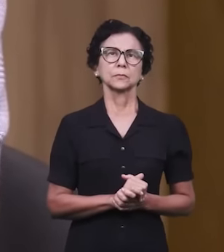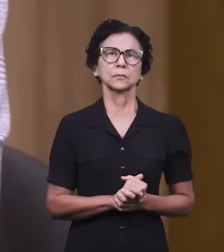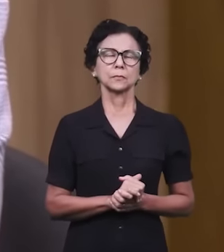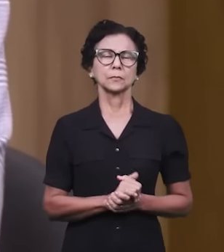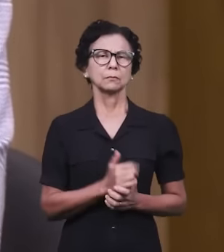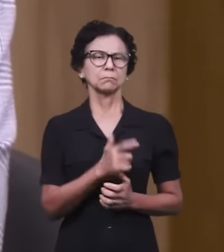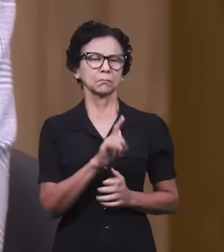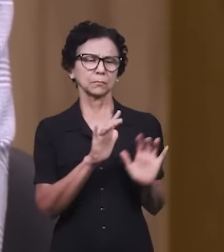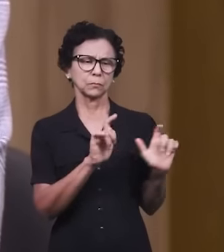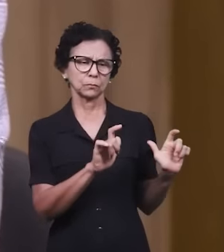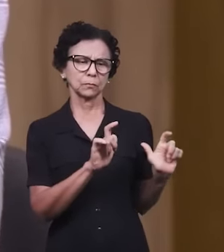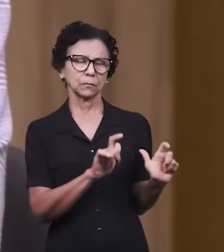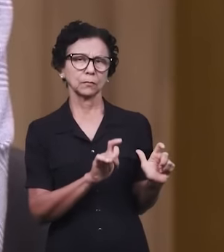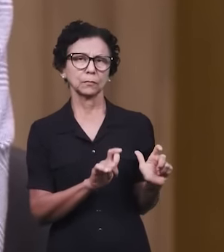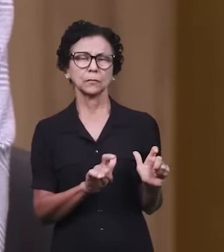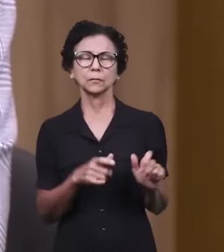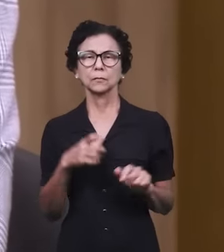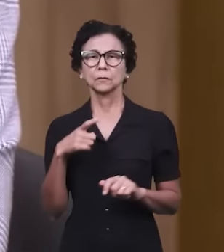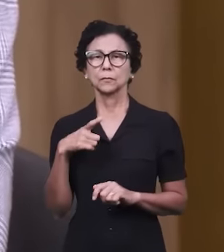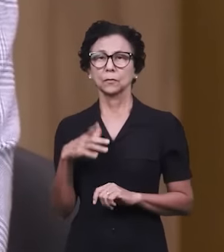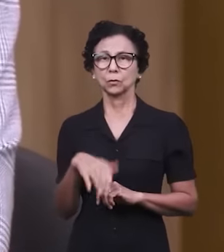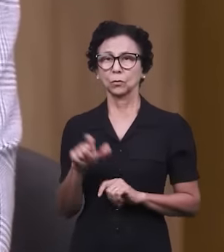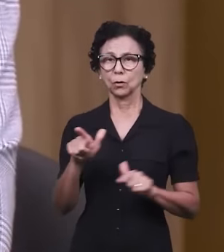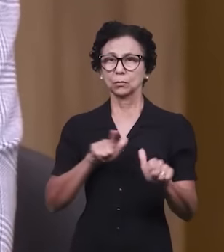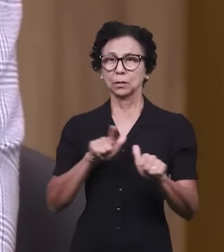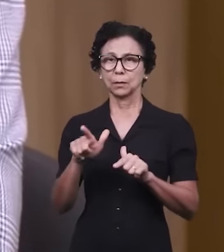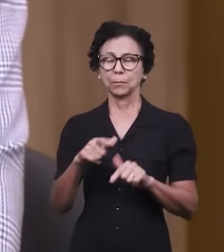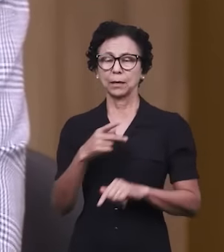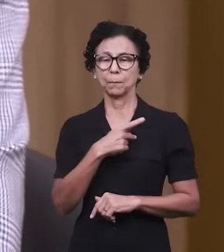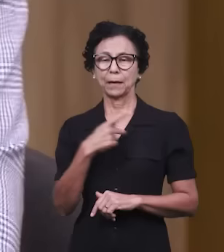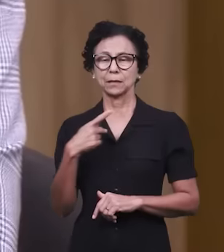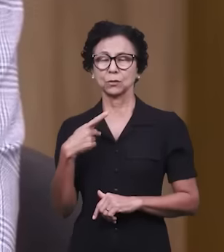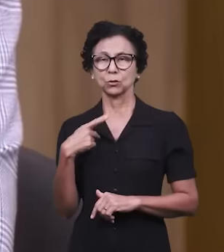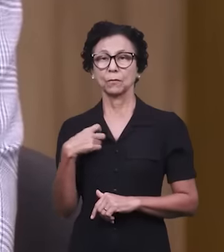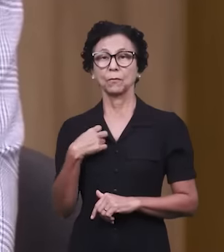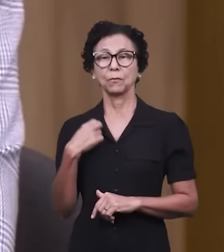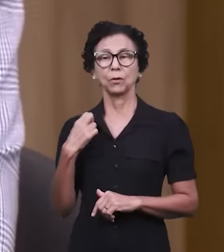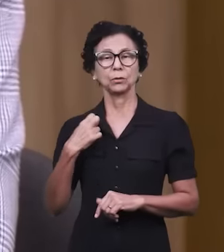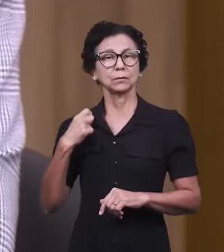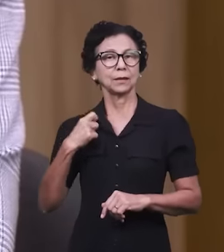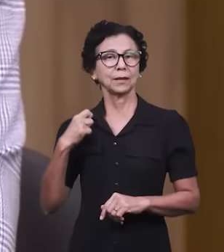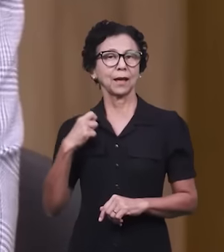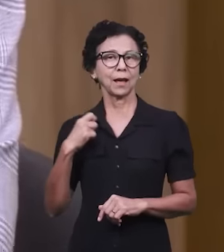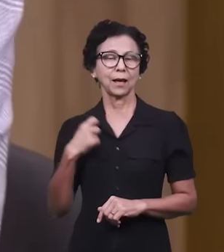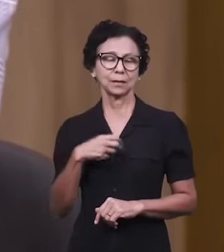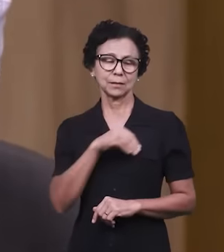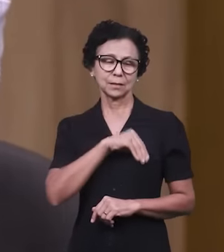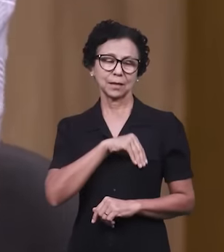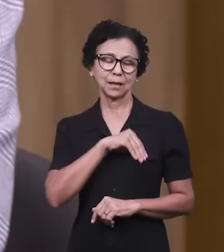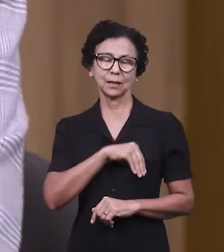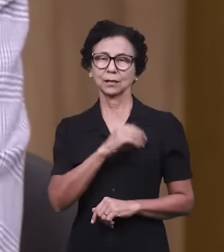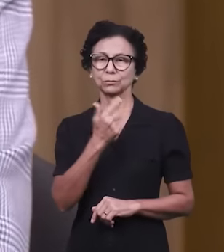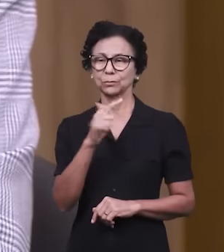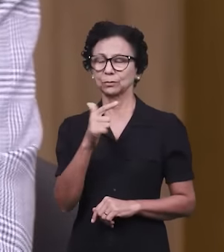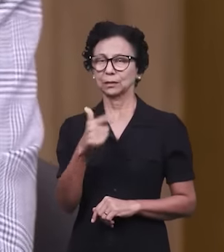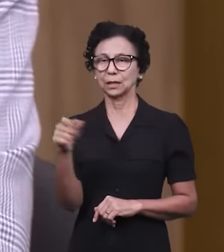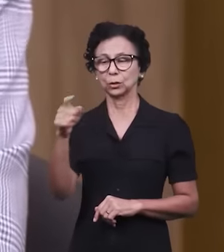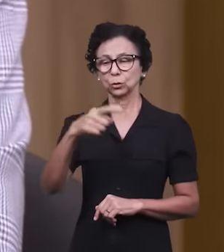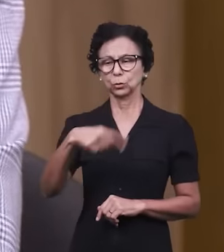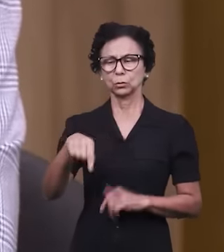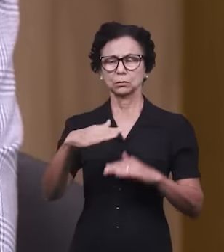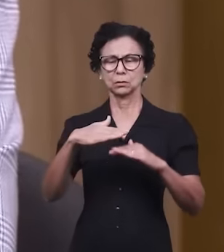outros lugares. Nós temos um ministério voluntário, né, os pastores, né, todos aqui são